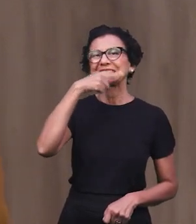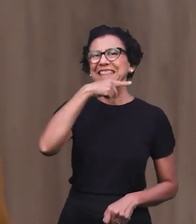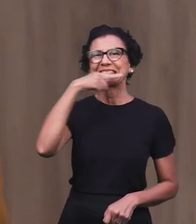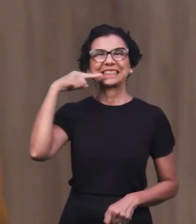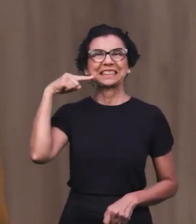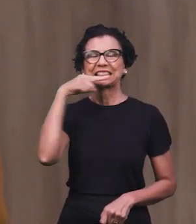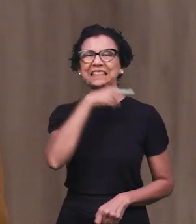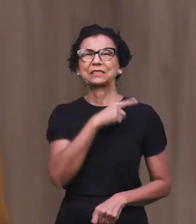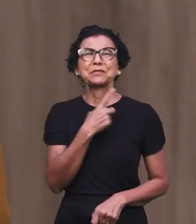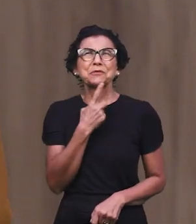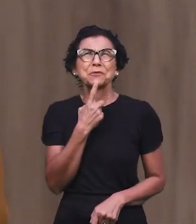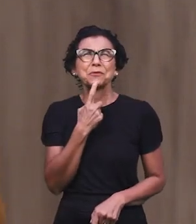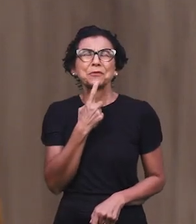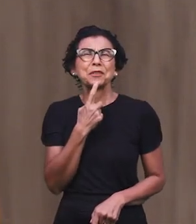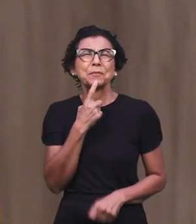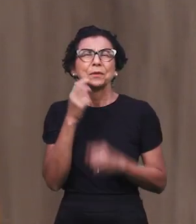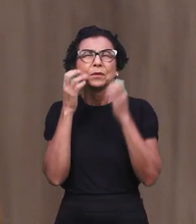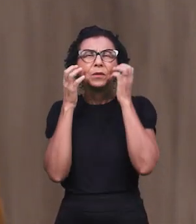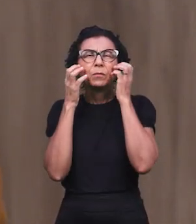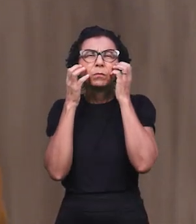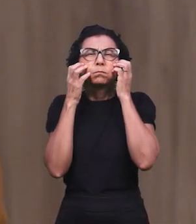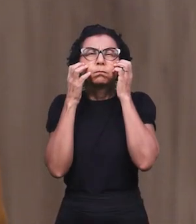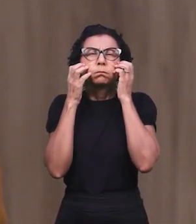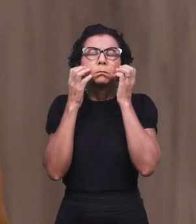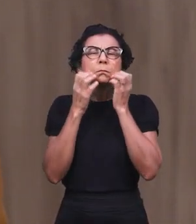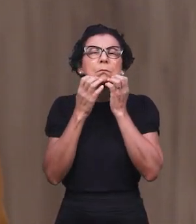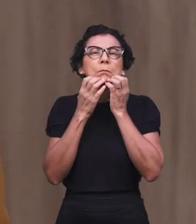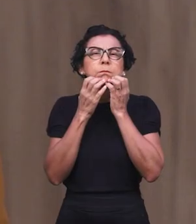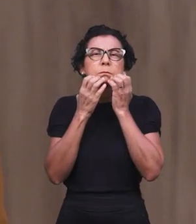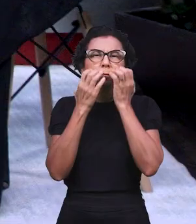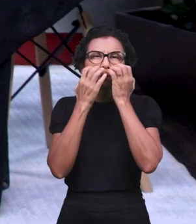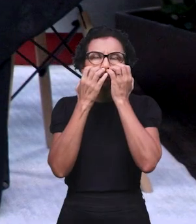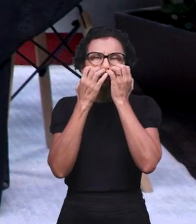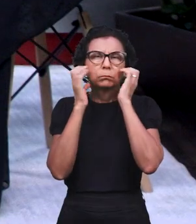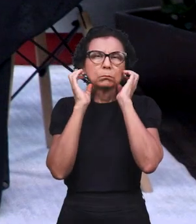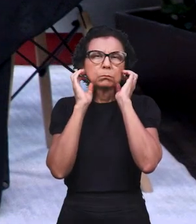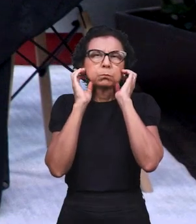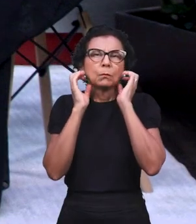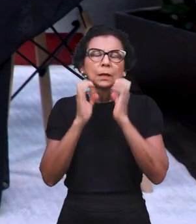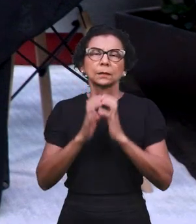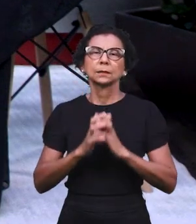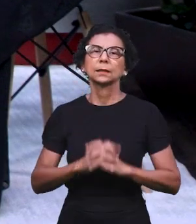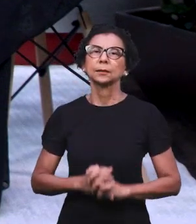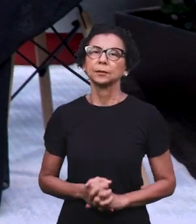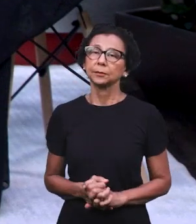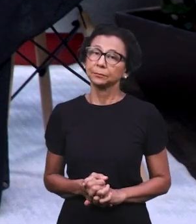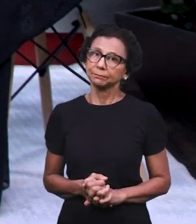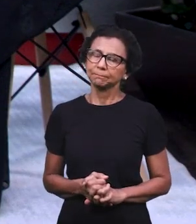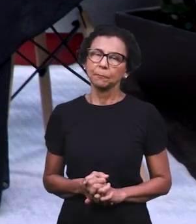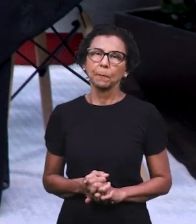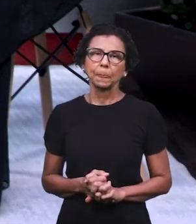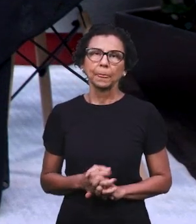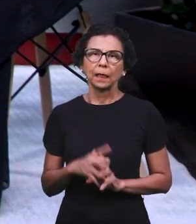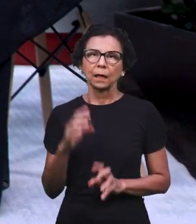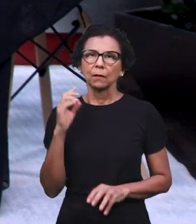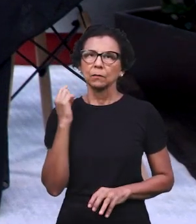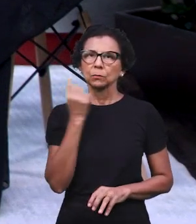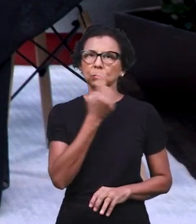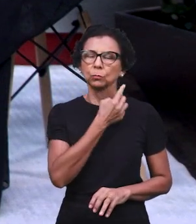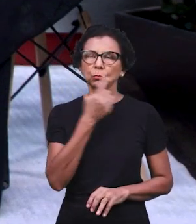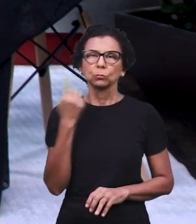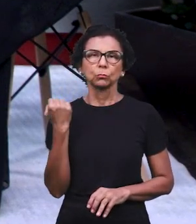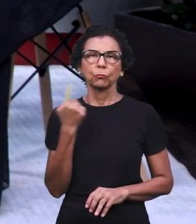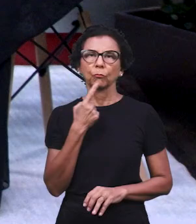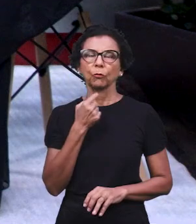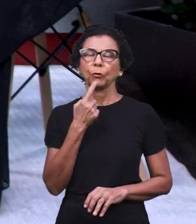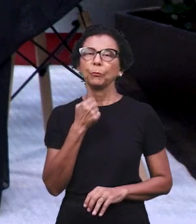gengiva acaba ocorrendo ali. Então, em casa, detectou isso, procurar Corre pro um dentista. cirurgião dentista. Inclusive,